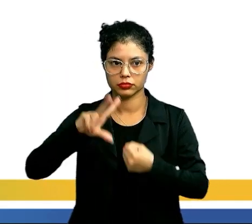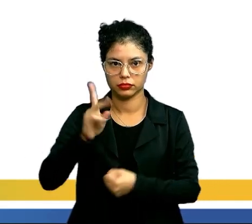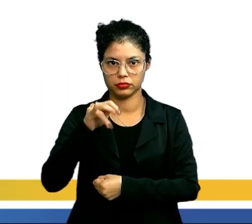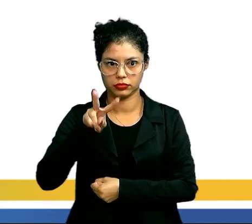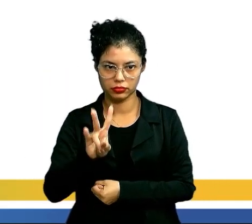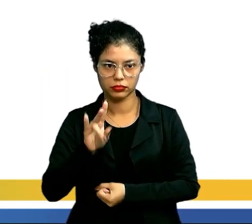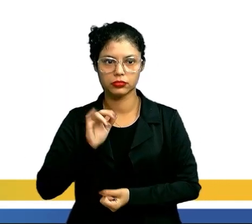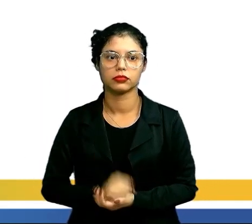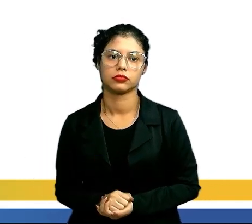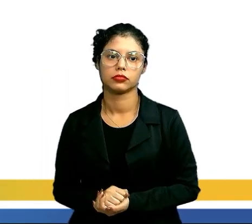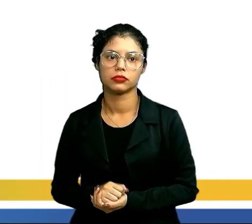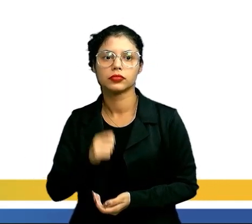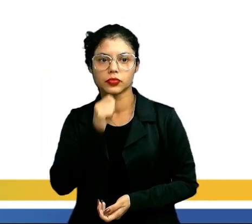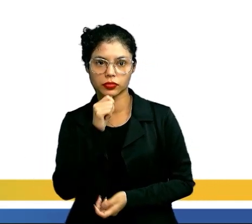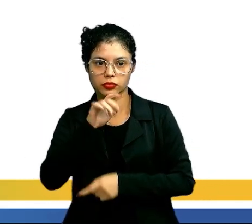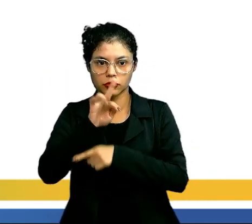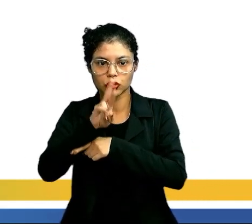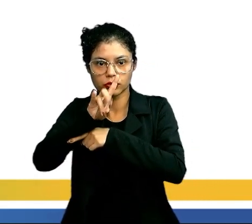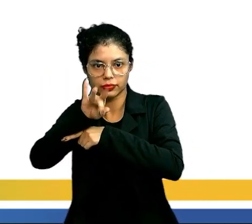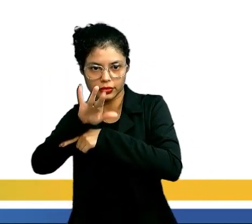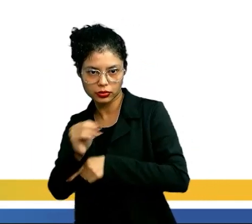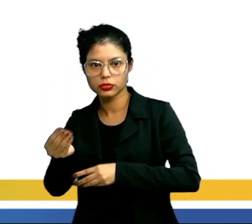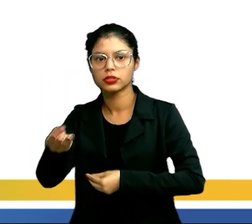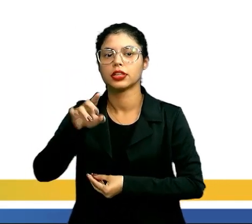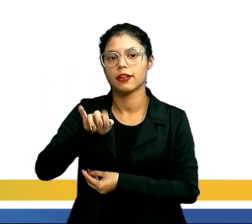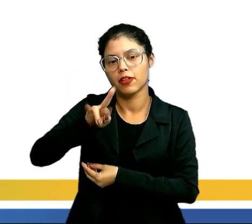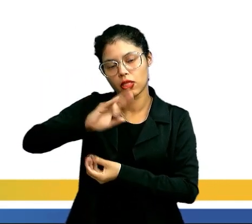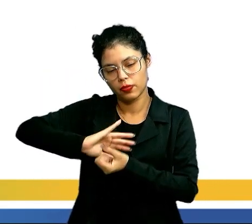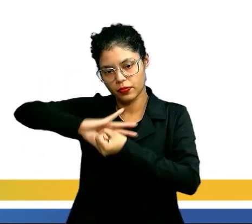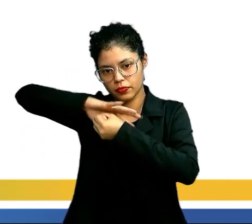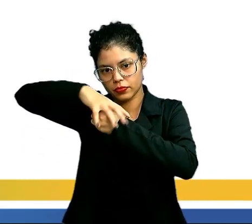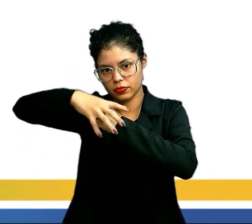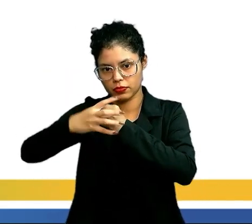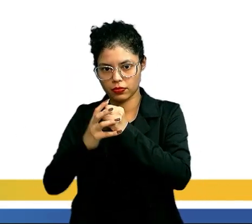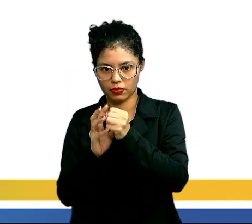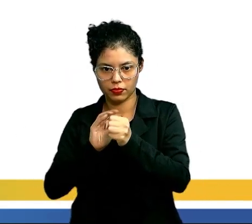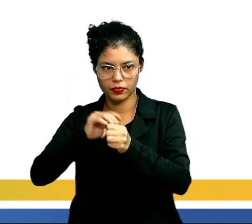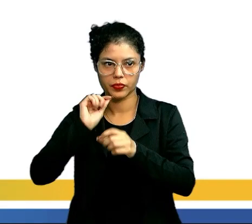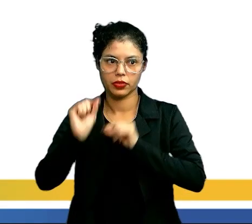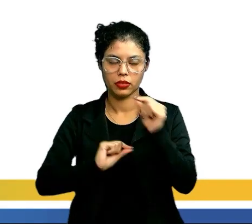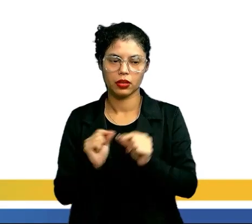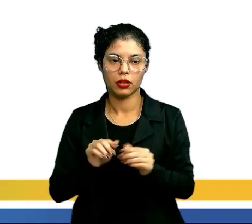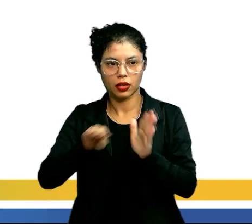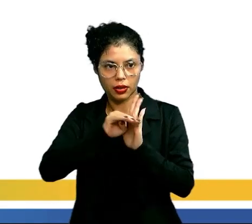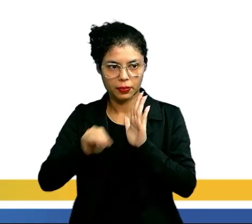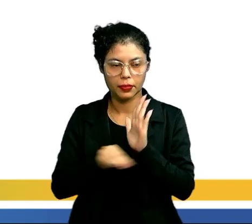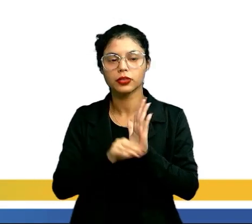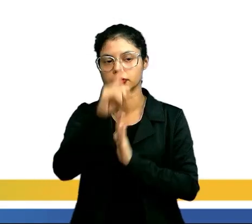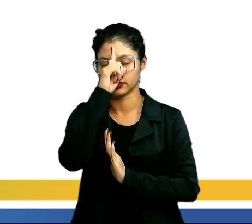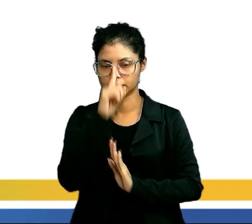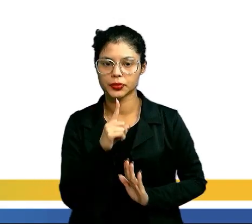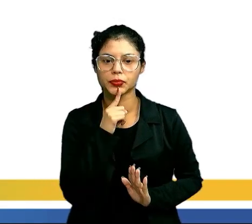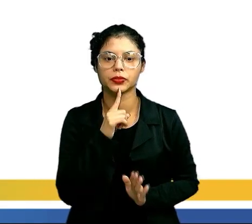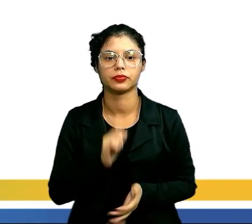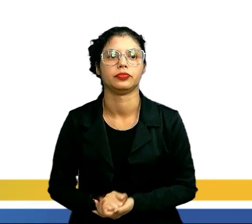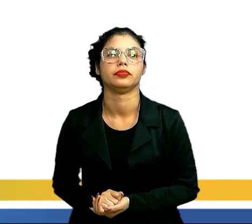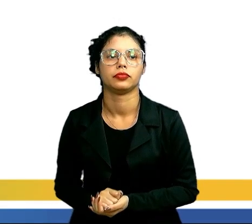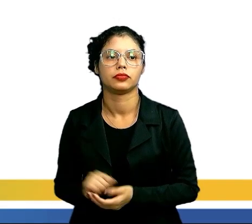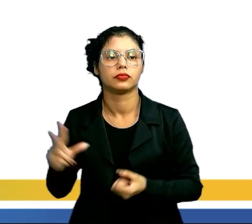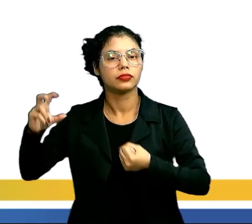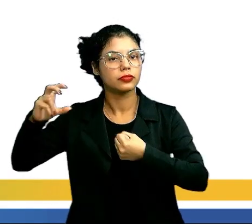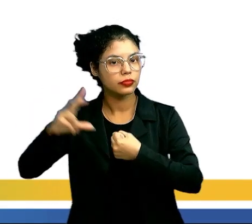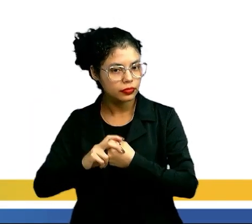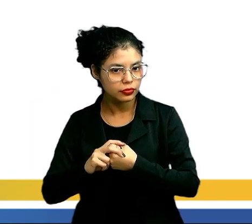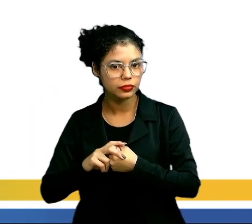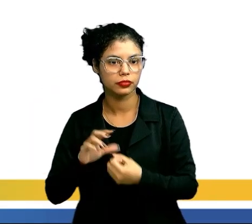vírus HIV, que é um retrovírus envelopado. Aqui embaixo da imagem tem a imagem, né, desse